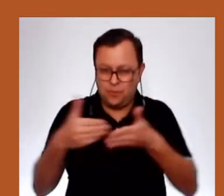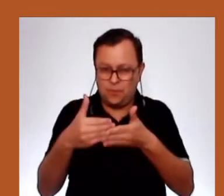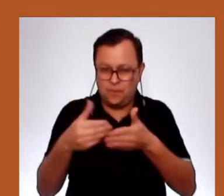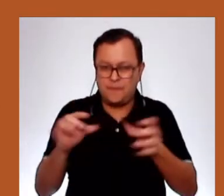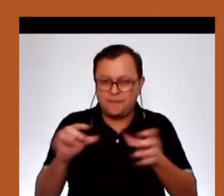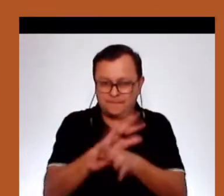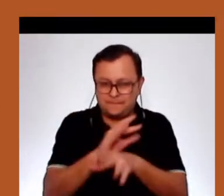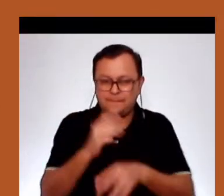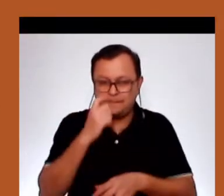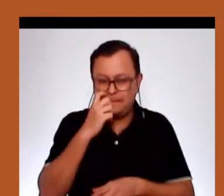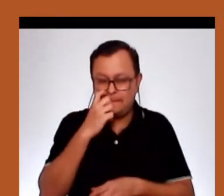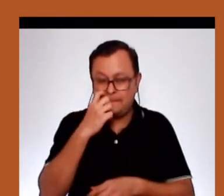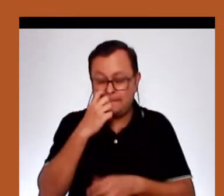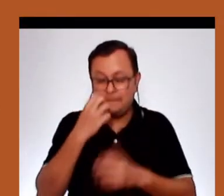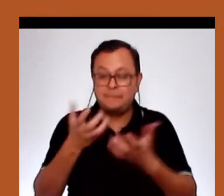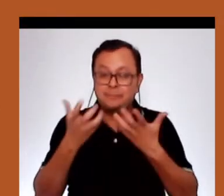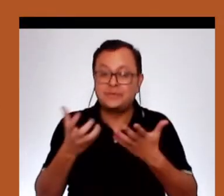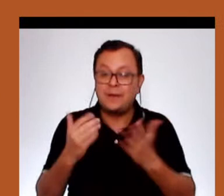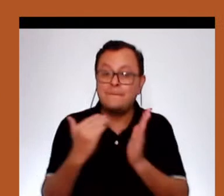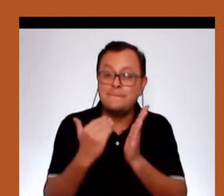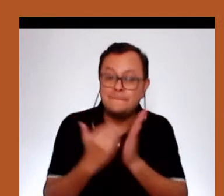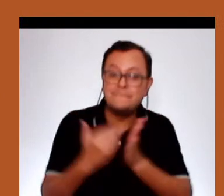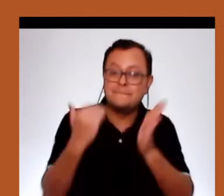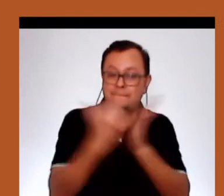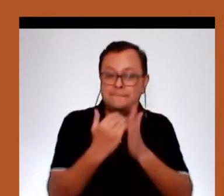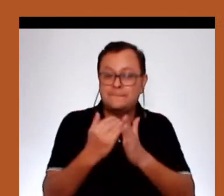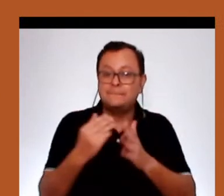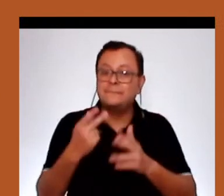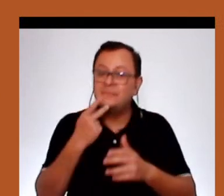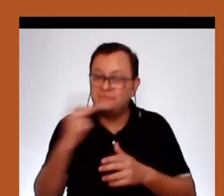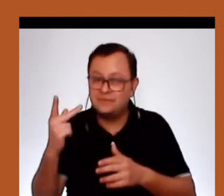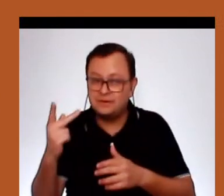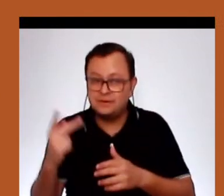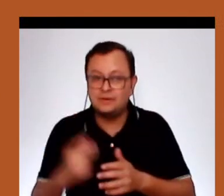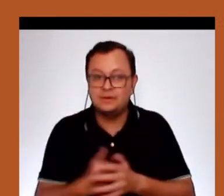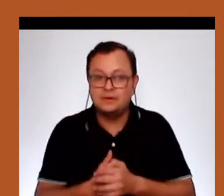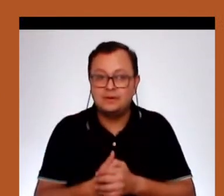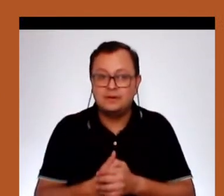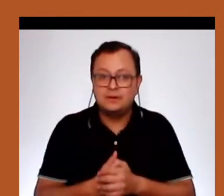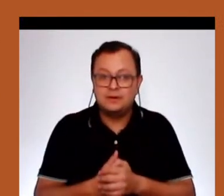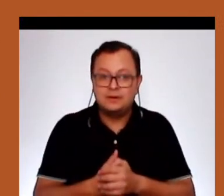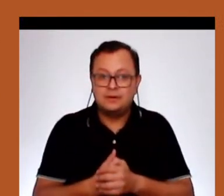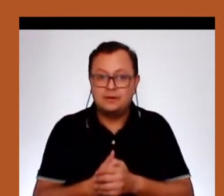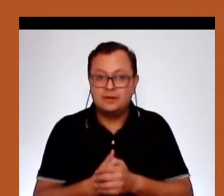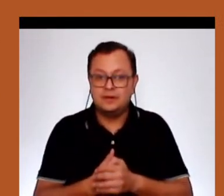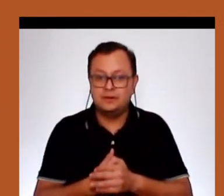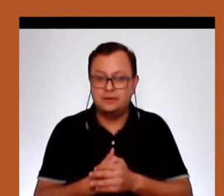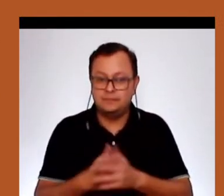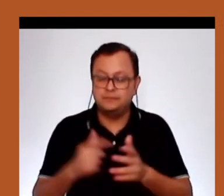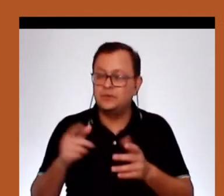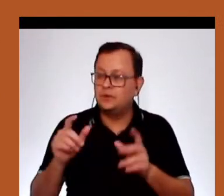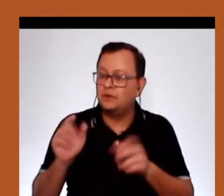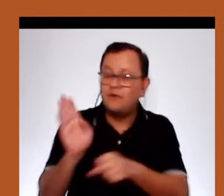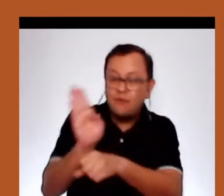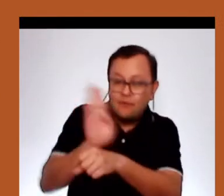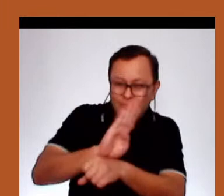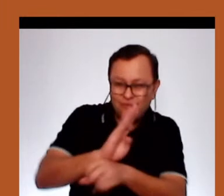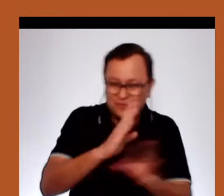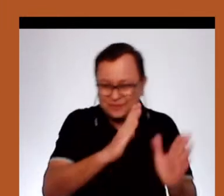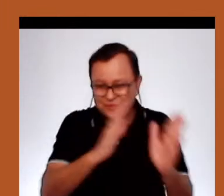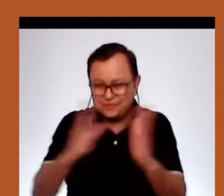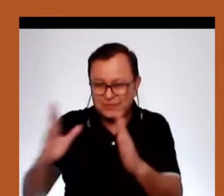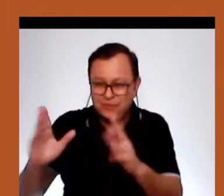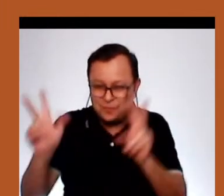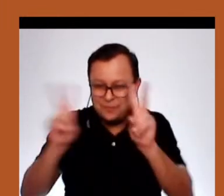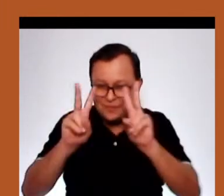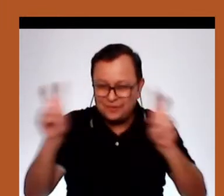queria reforçar isso, né, que assim, você pensar sobre o que é o filme, sobre o que é esse